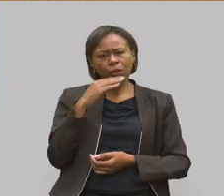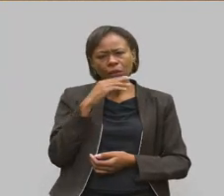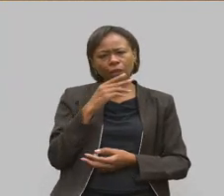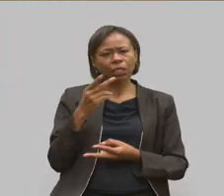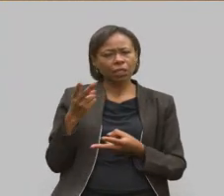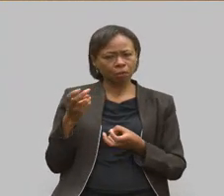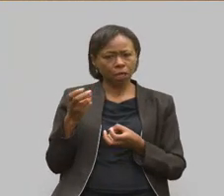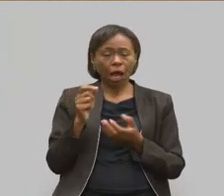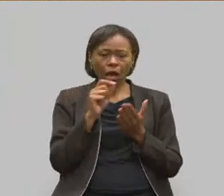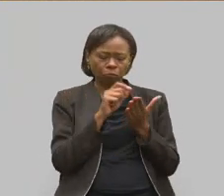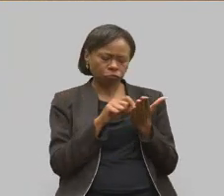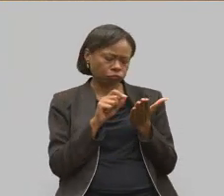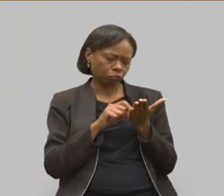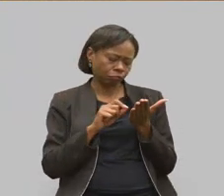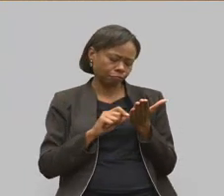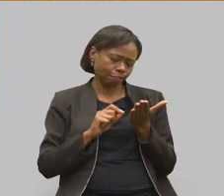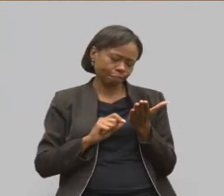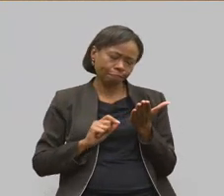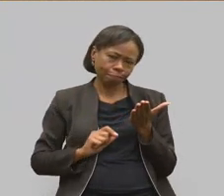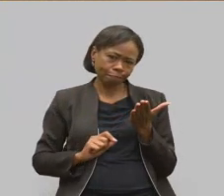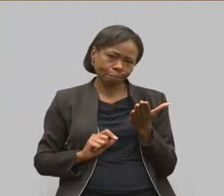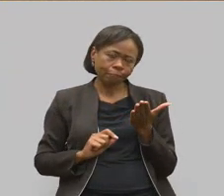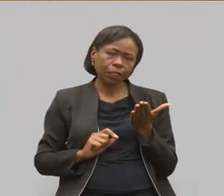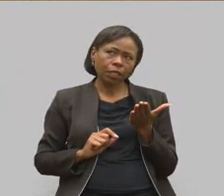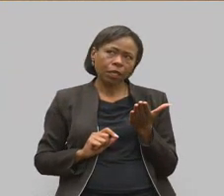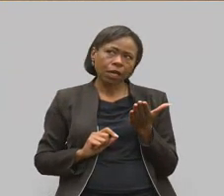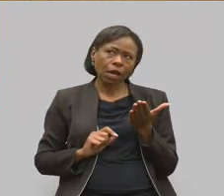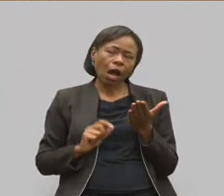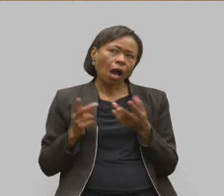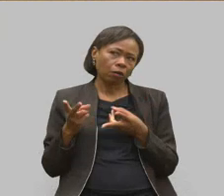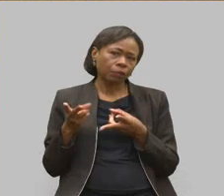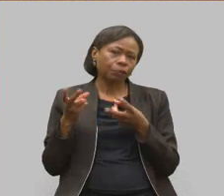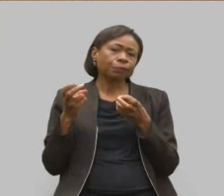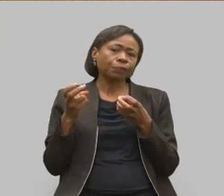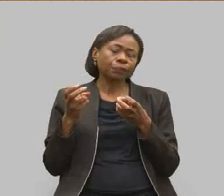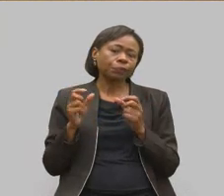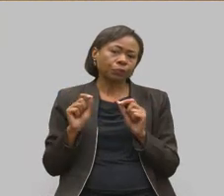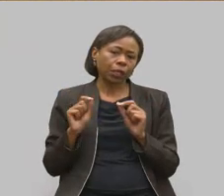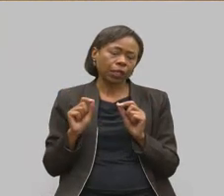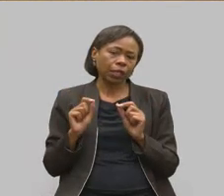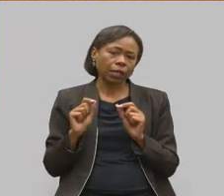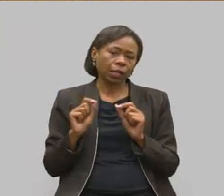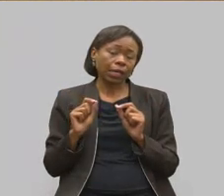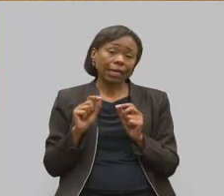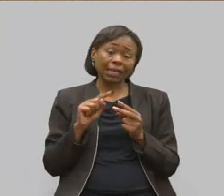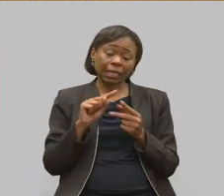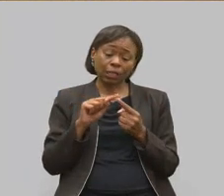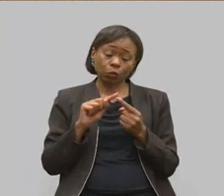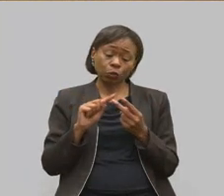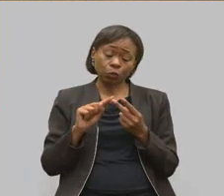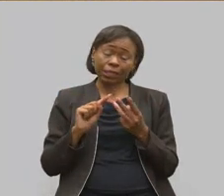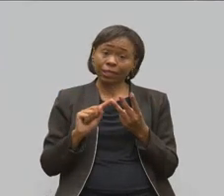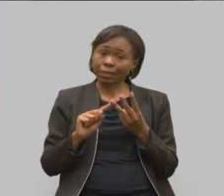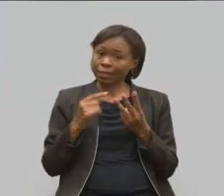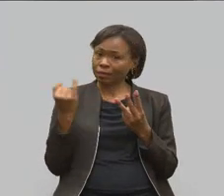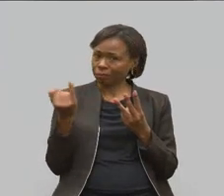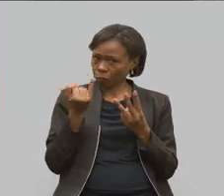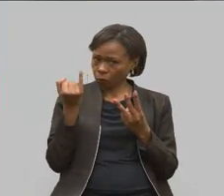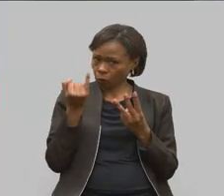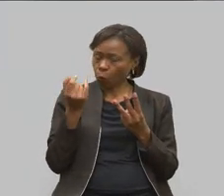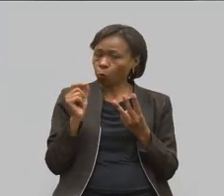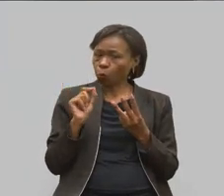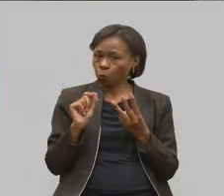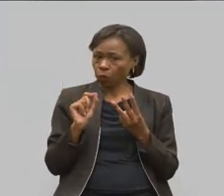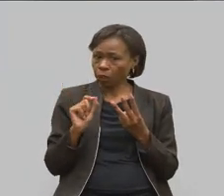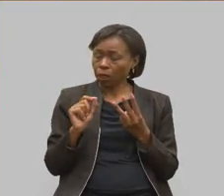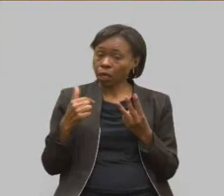anotações aqui aqui e aí eu eu gravei aqui três pontos que para mim são muito importantes e que eu